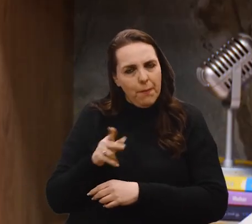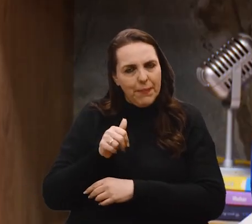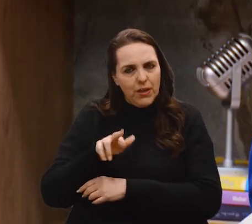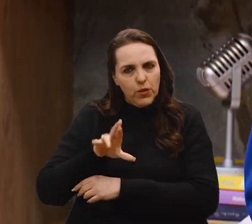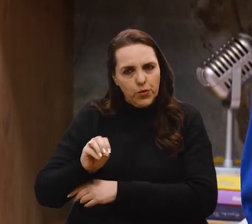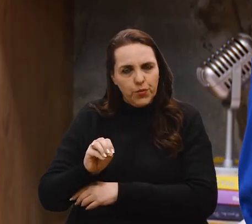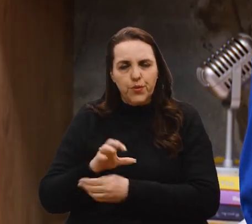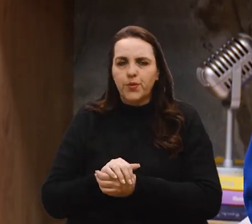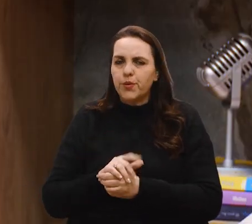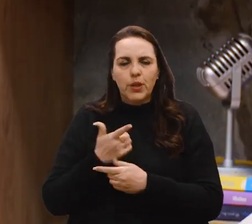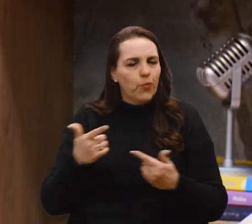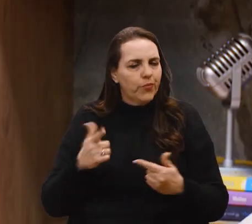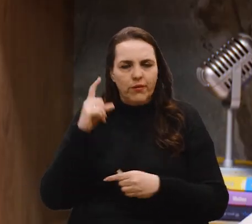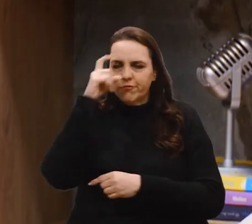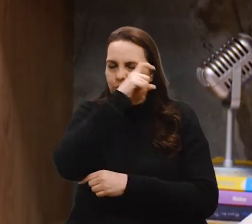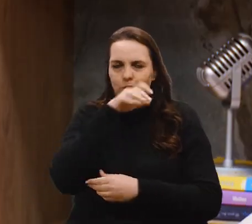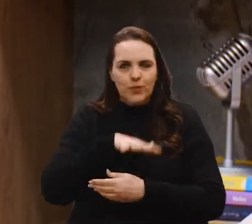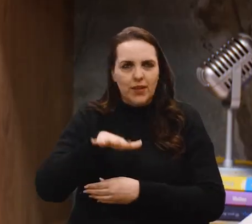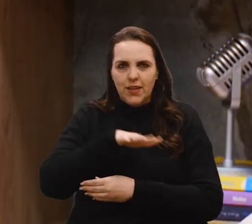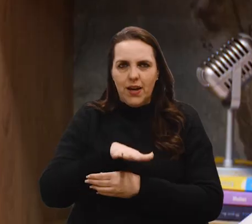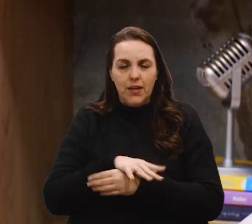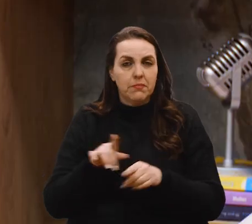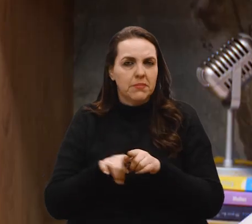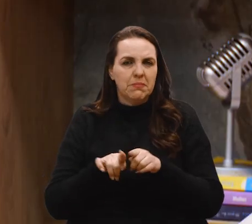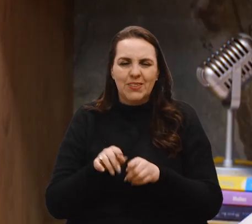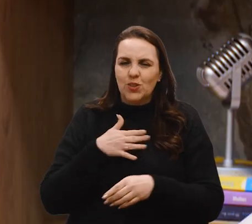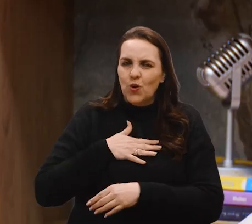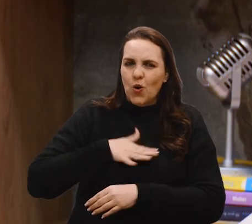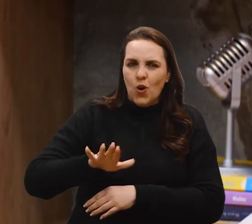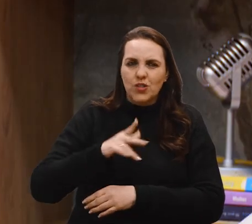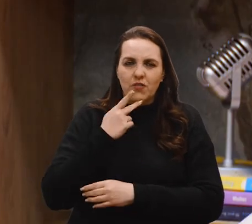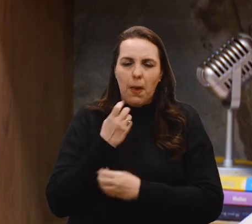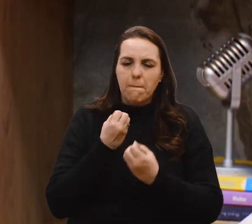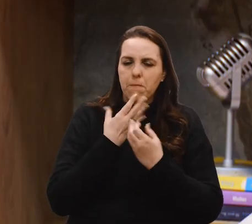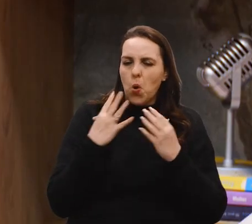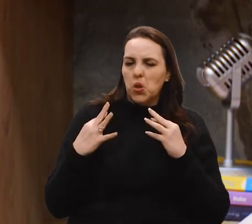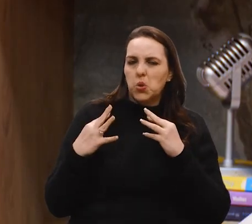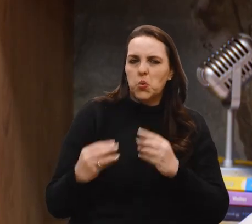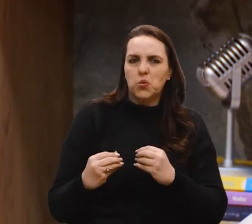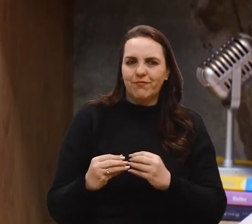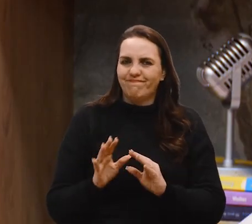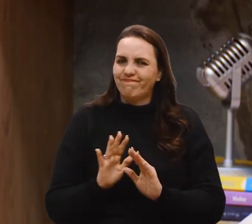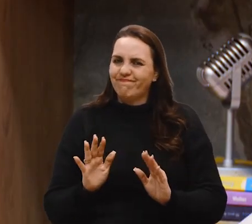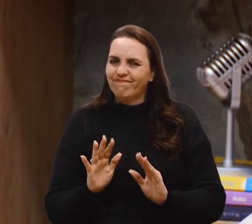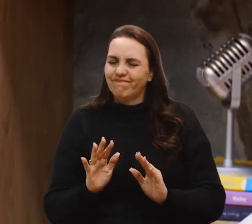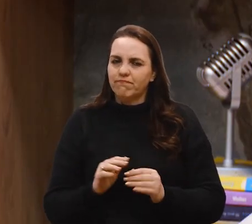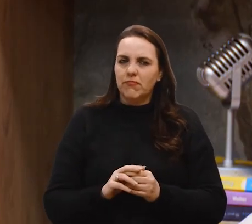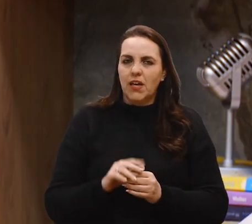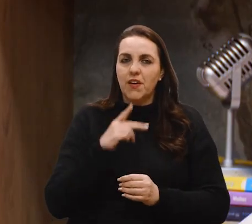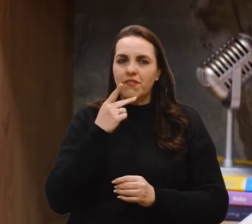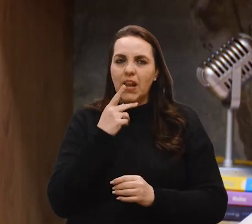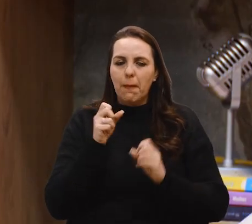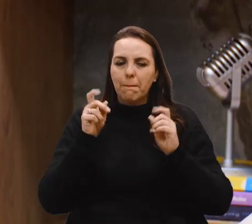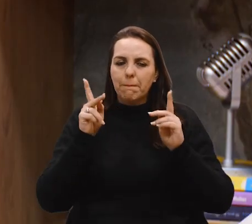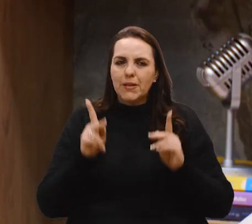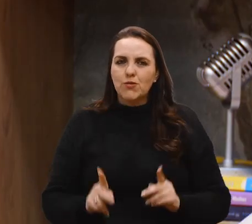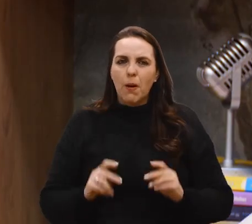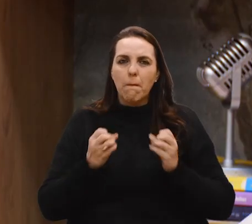com dificuldade, mas eu também não gosto de dizer que eu sou boa em tudo. Sabe, eu acho que dizer que a pessoa é boa em